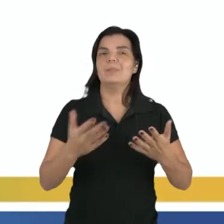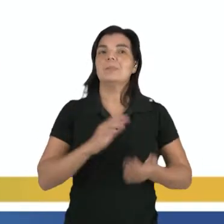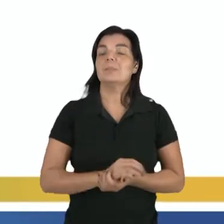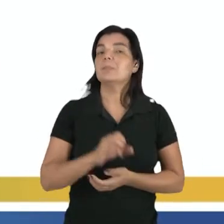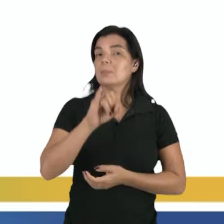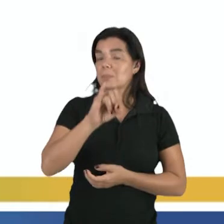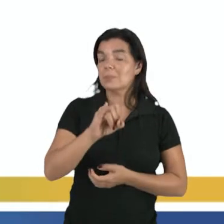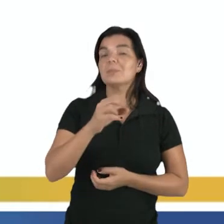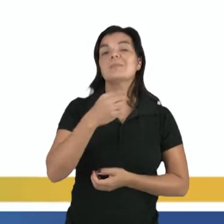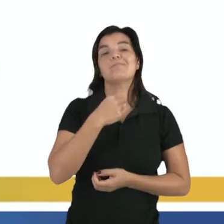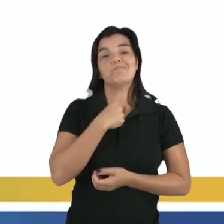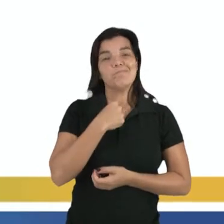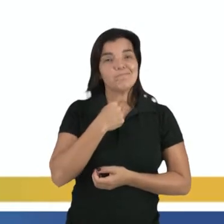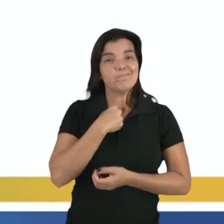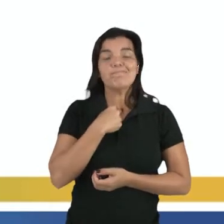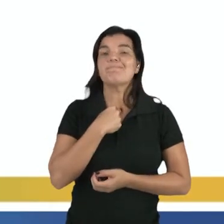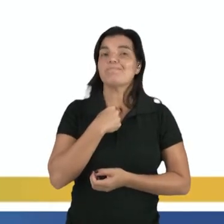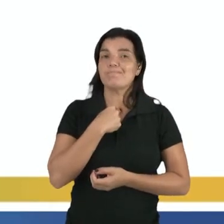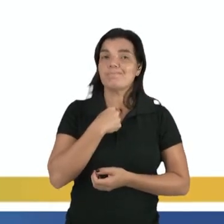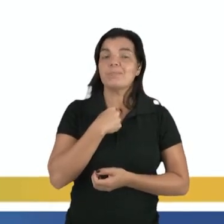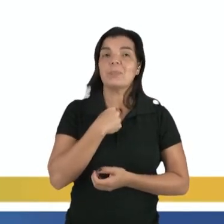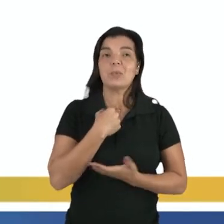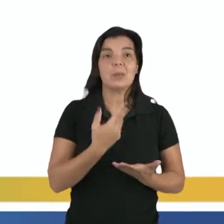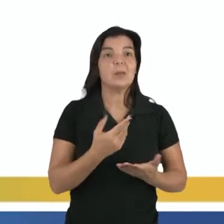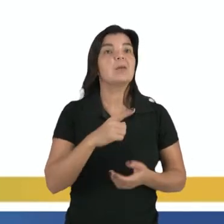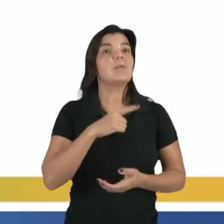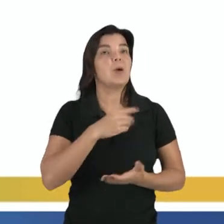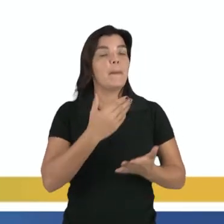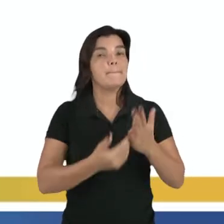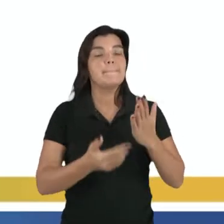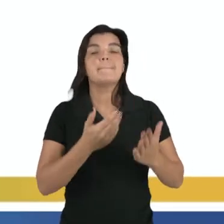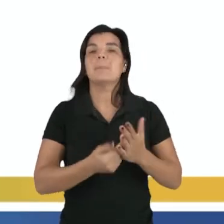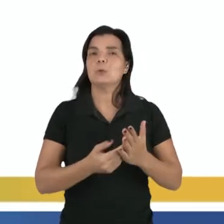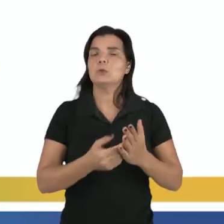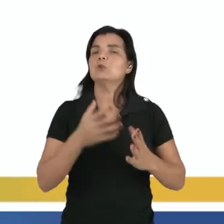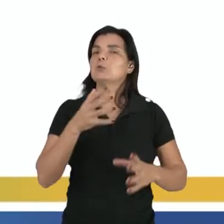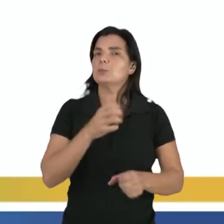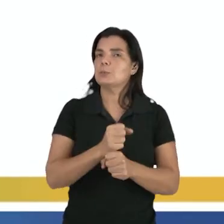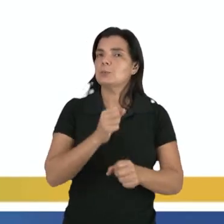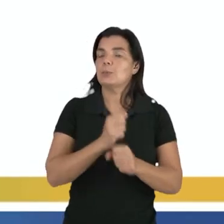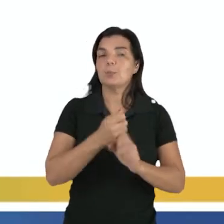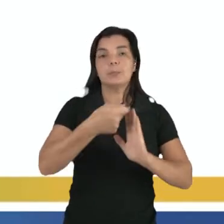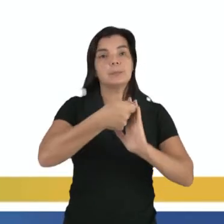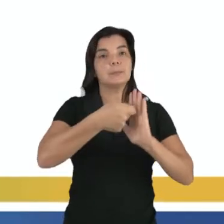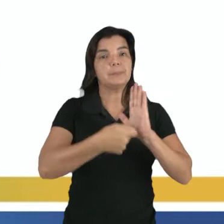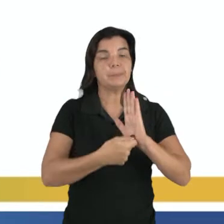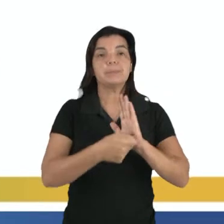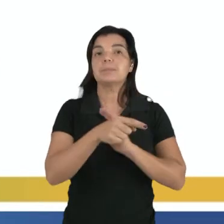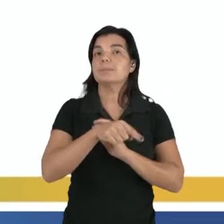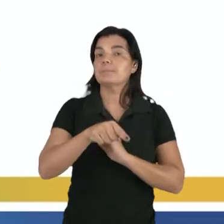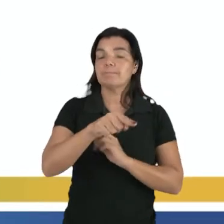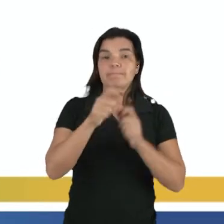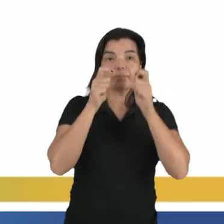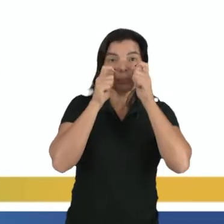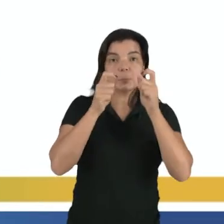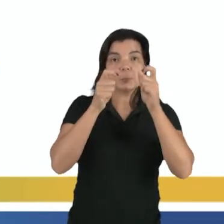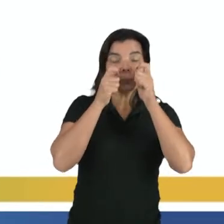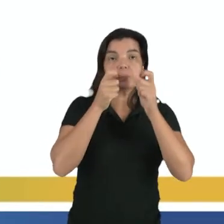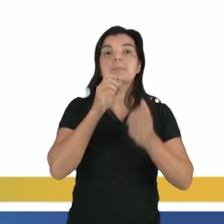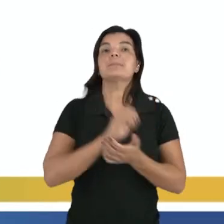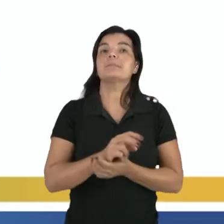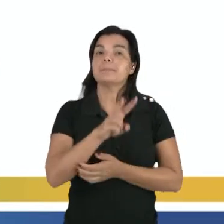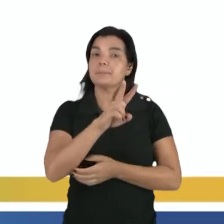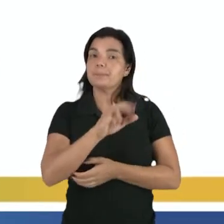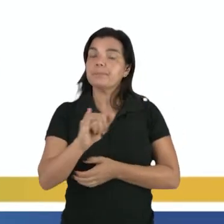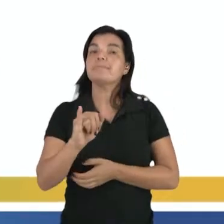pode pecar. Se você pecar aqui, você vai perder muitos pontos na sua redação. Se você não prestar